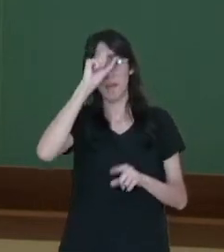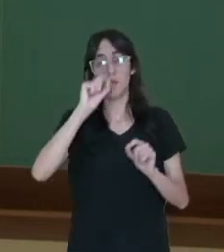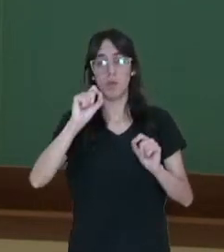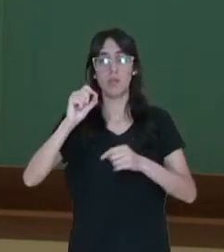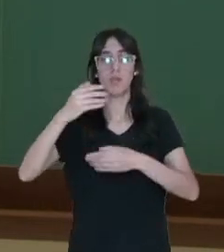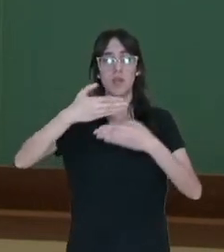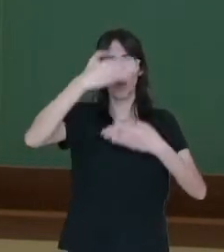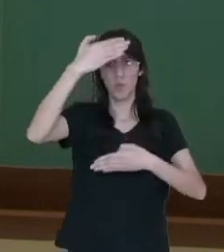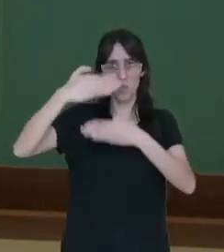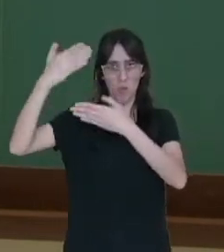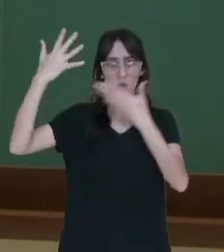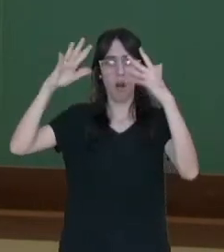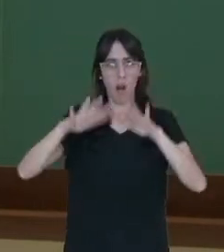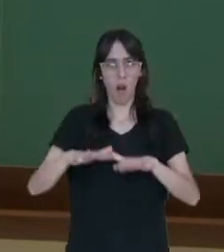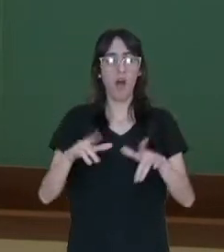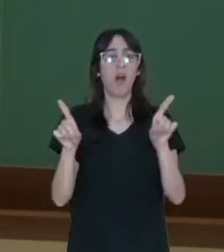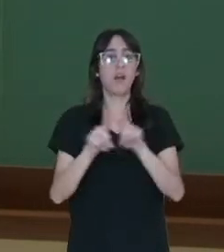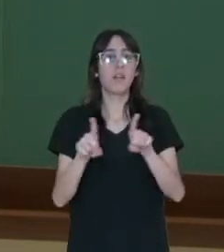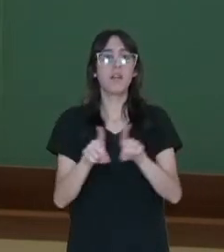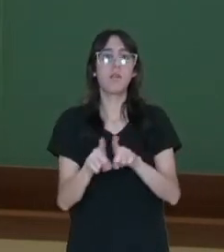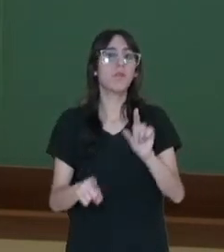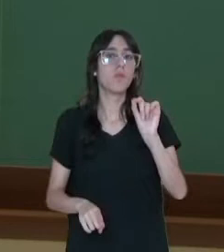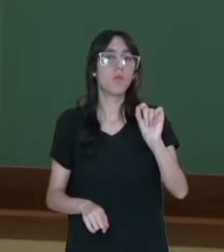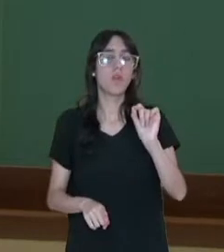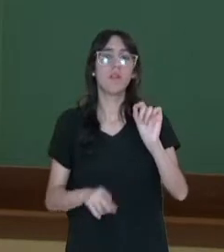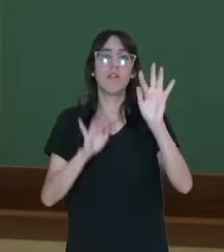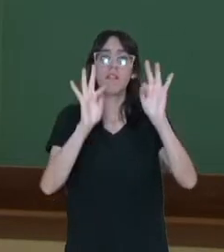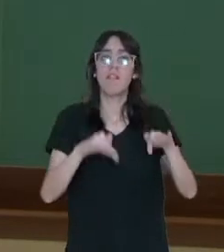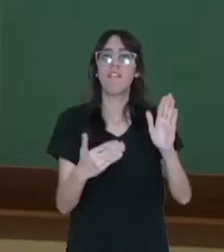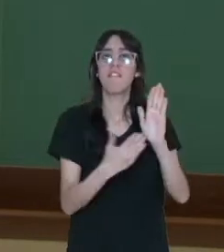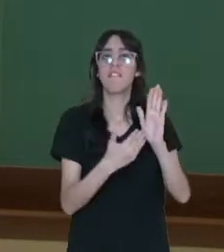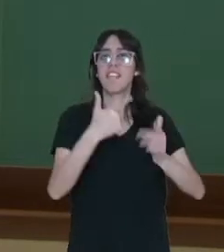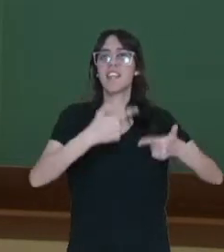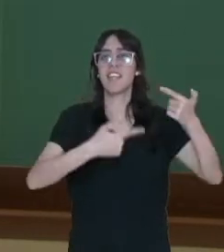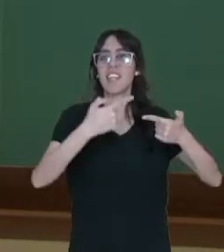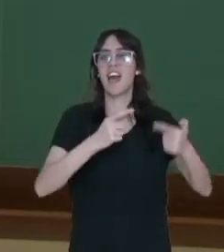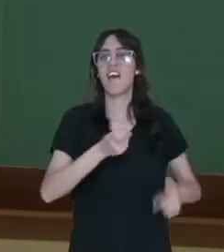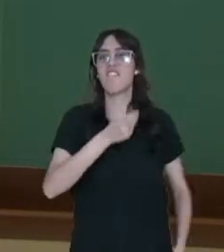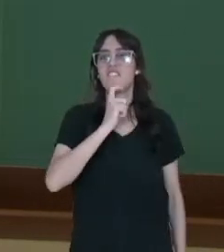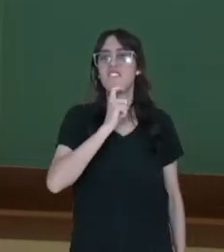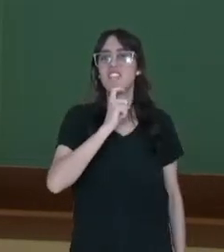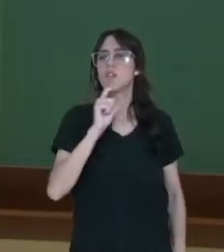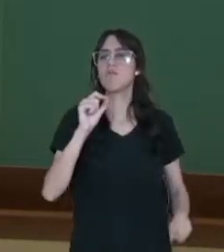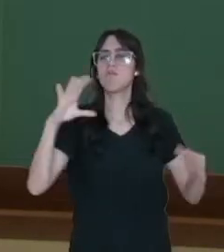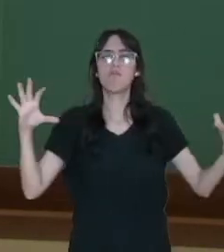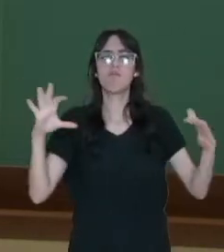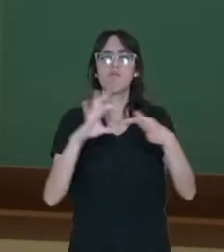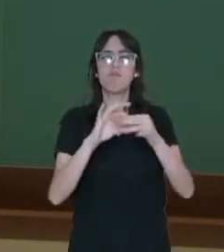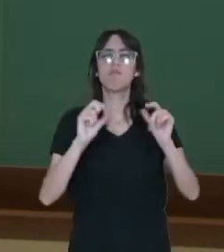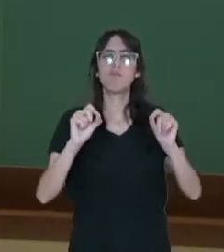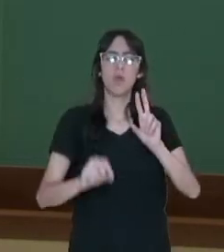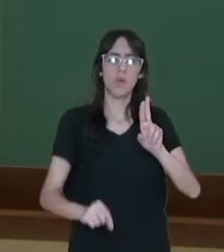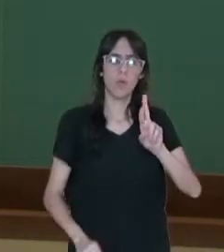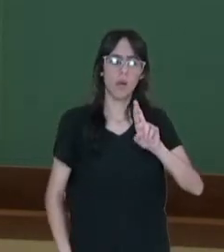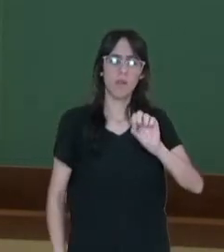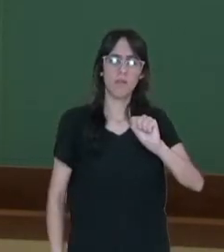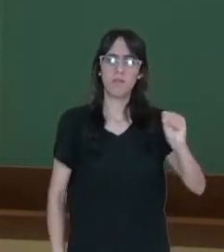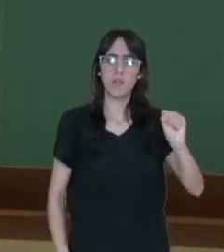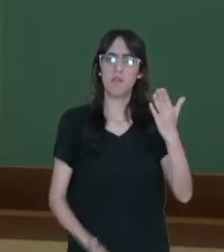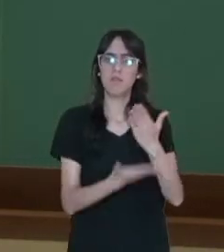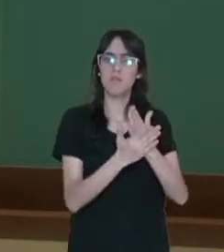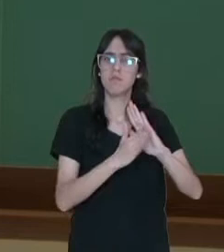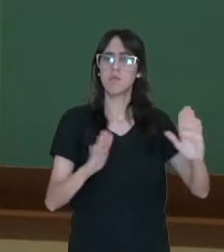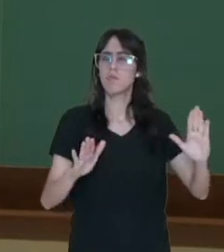do Muro de Berlim com o fim da Guerra Fria e a desagregação do bloco socialista do